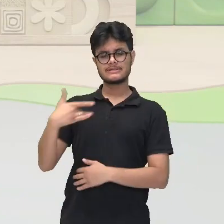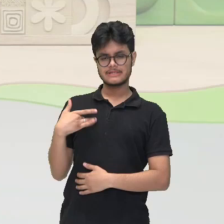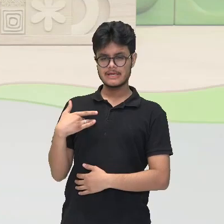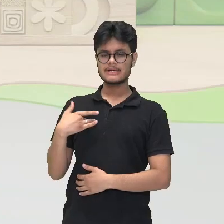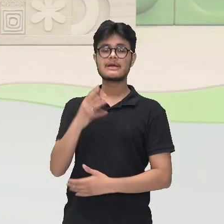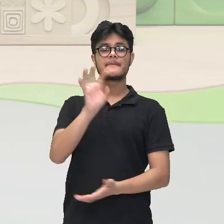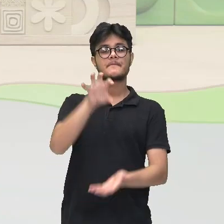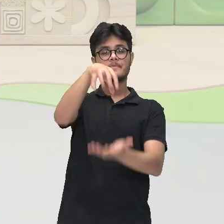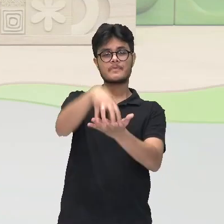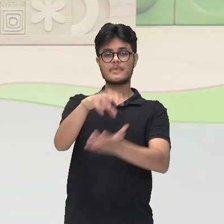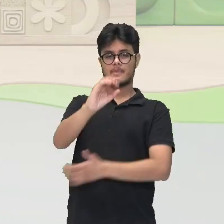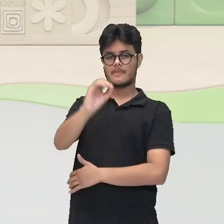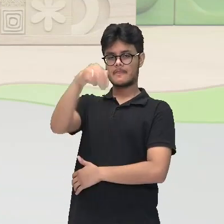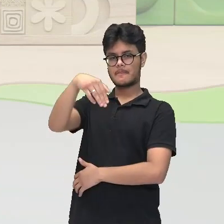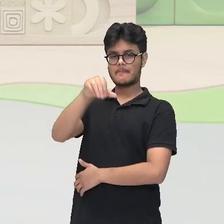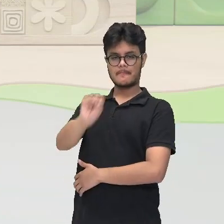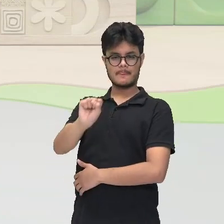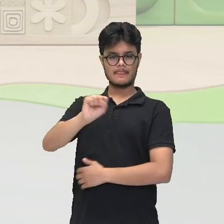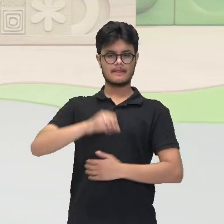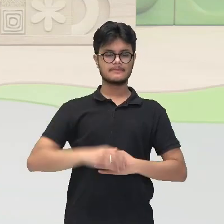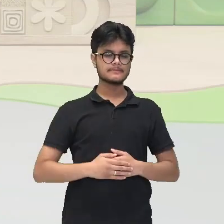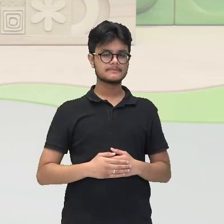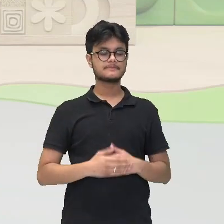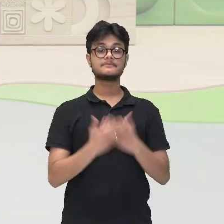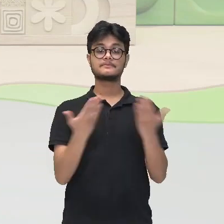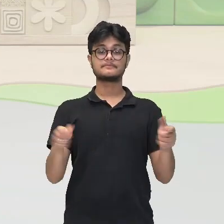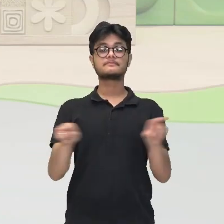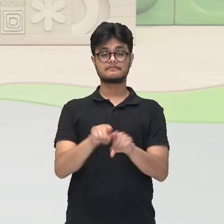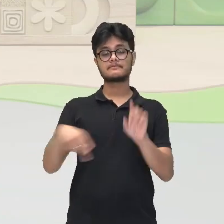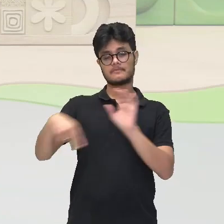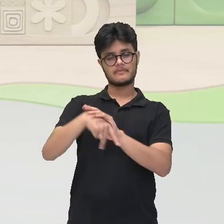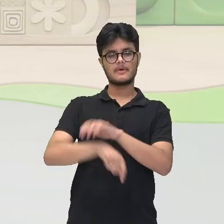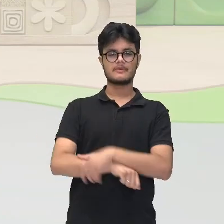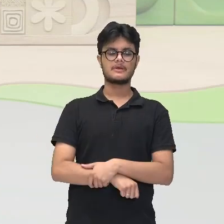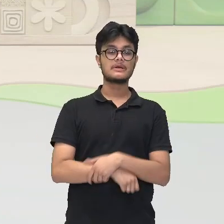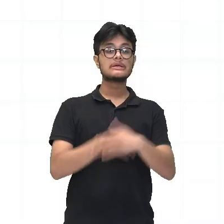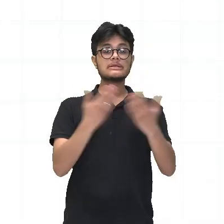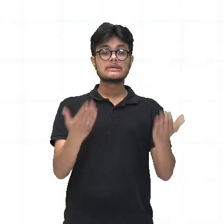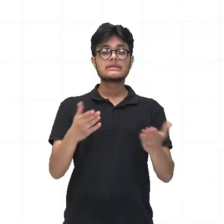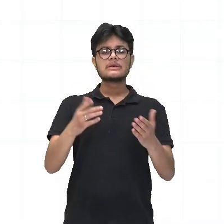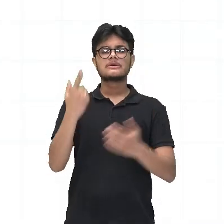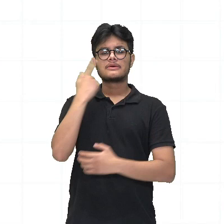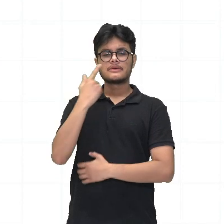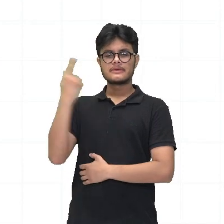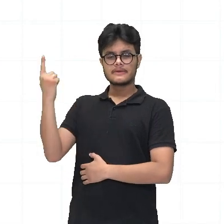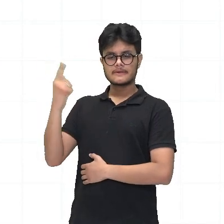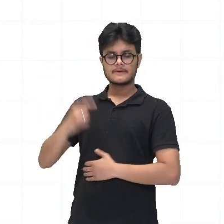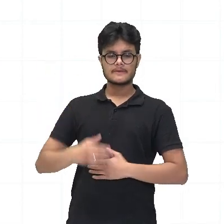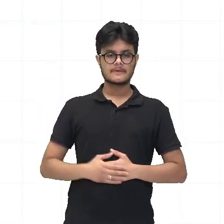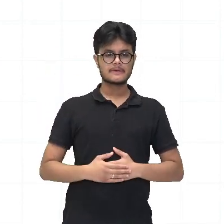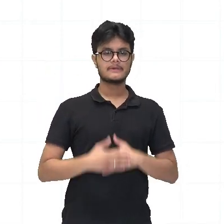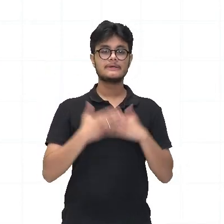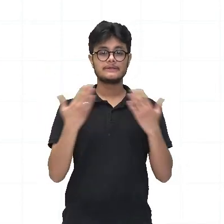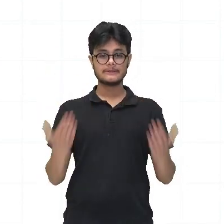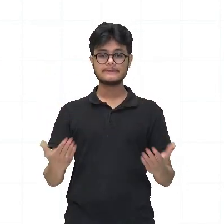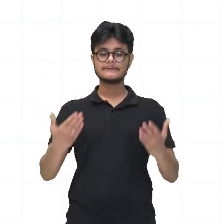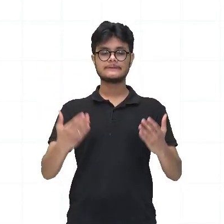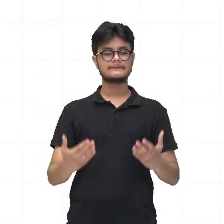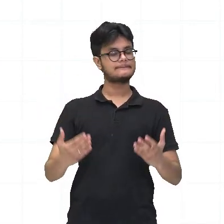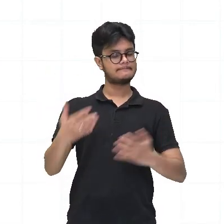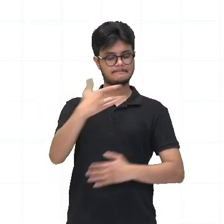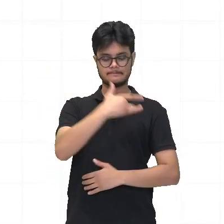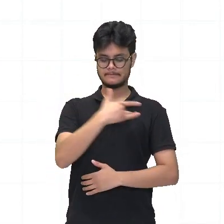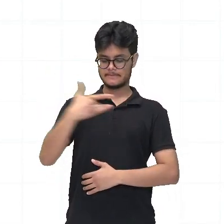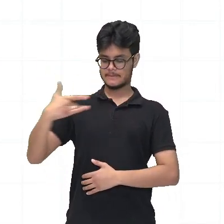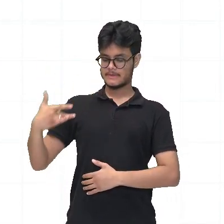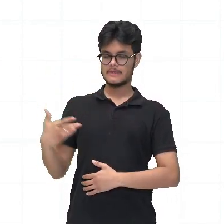pela Organização Mundial da Saúde, a OMS. Então vamos ver aí. Saúde é um